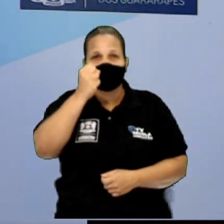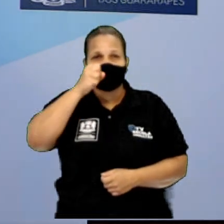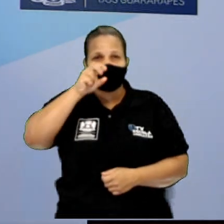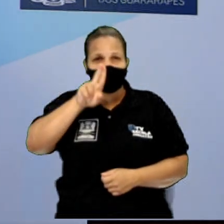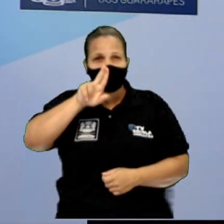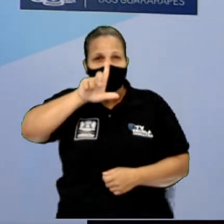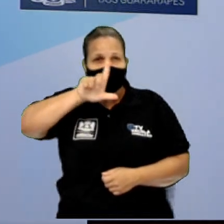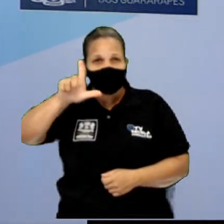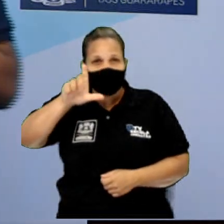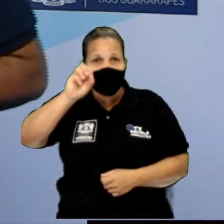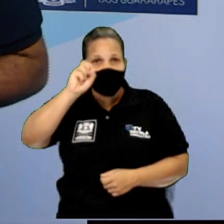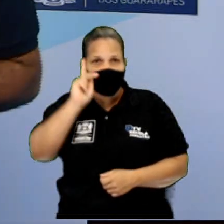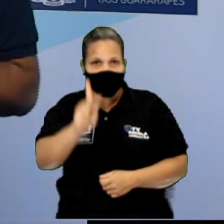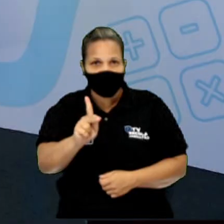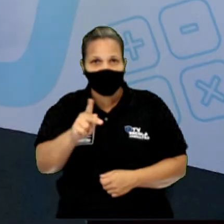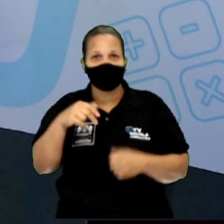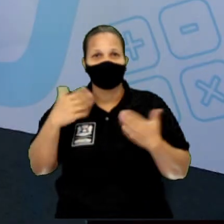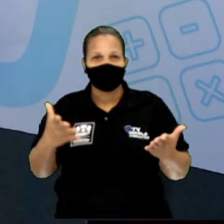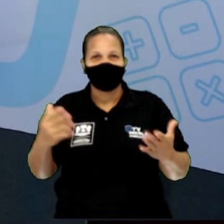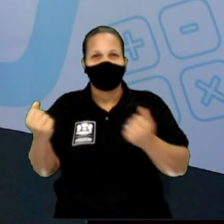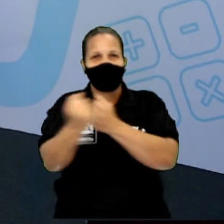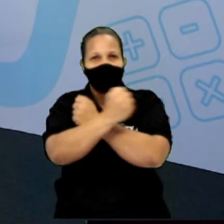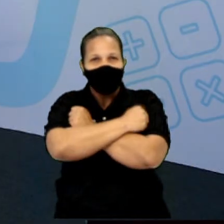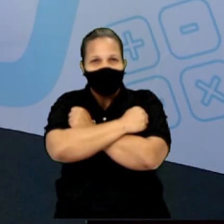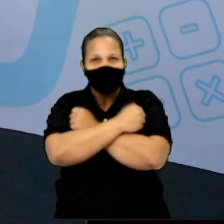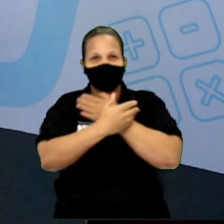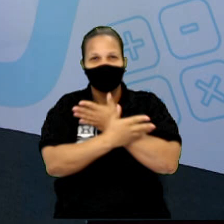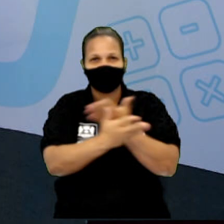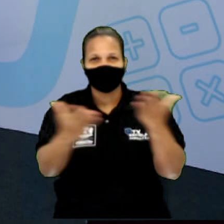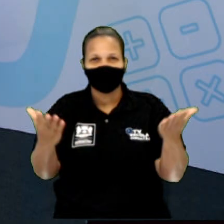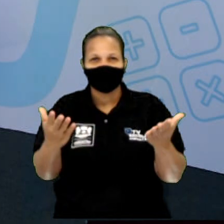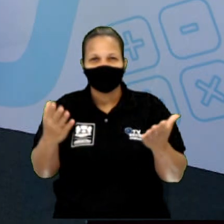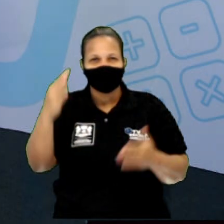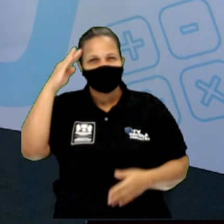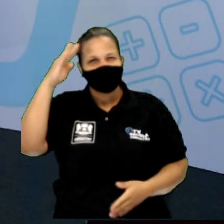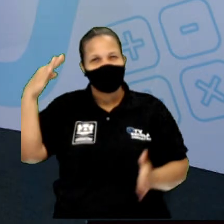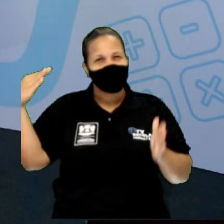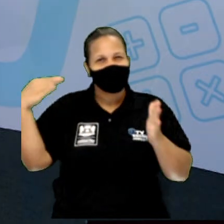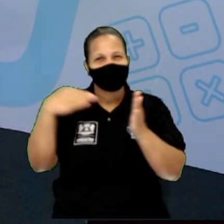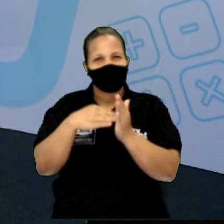beleza? Então é isso, um forte abraço para vocês, até a próxima